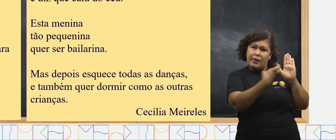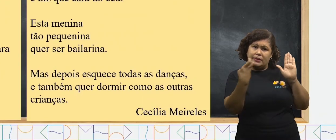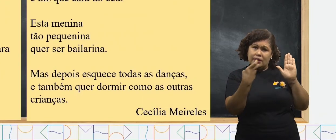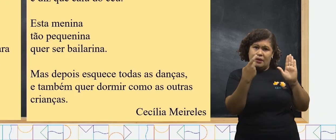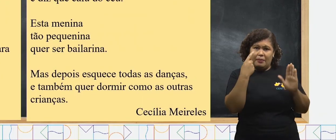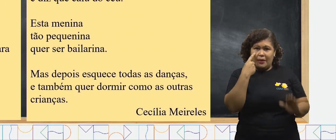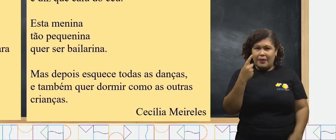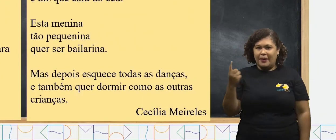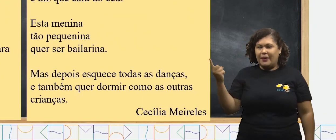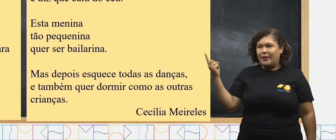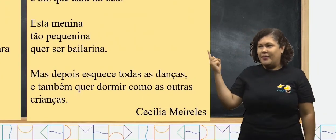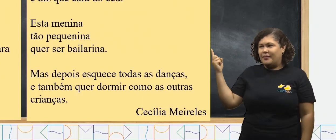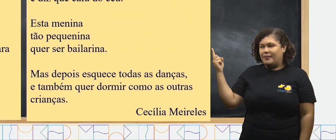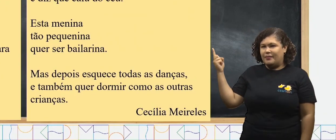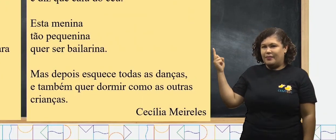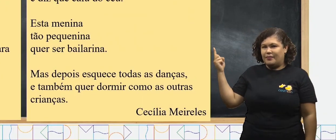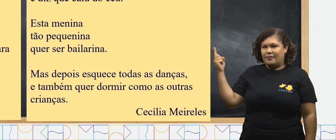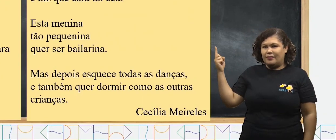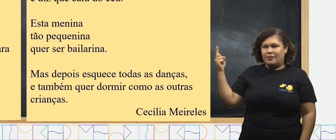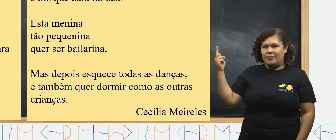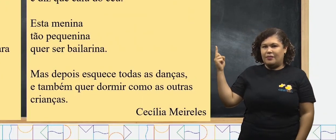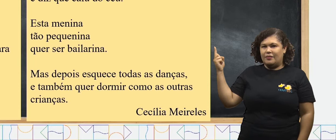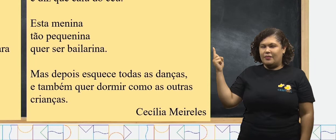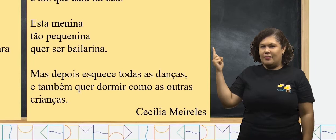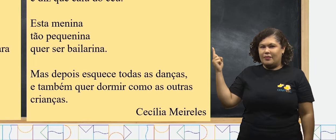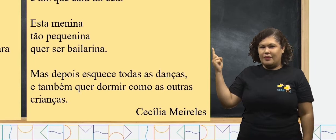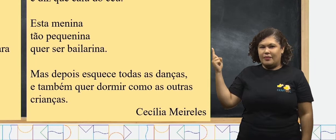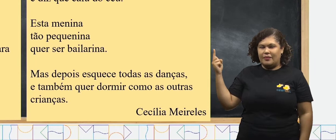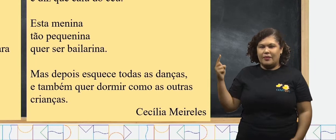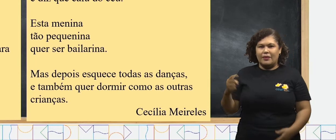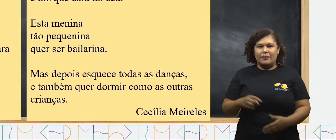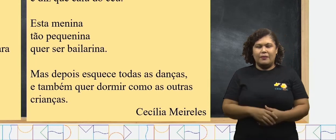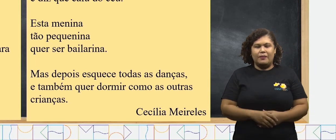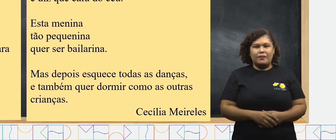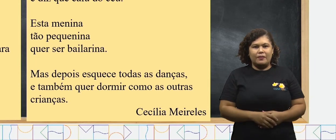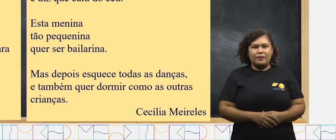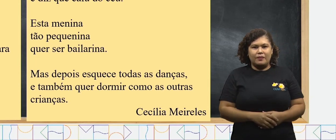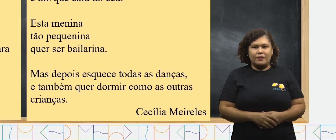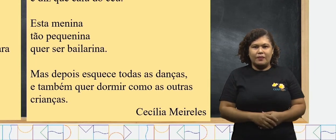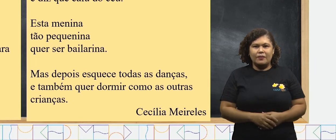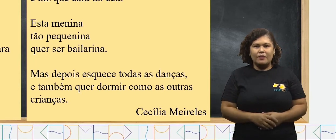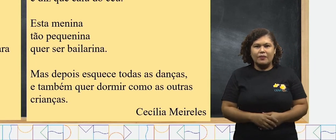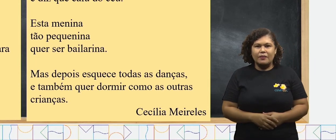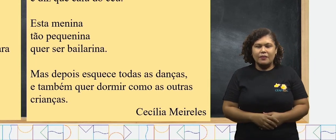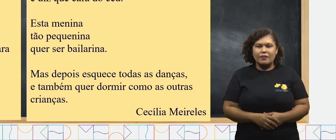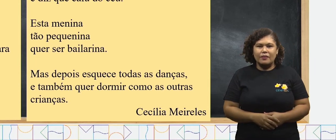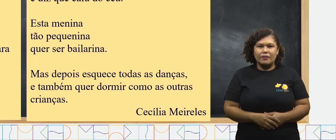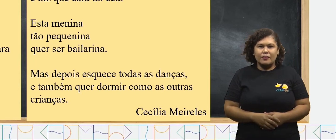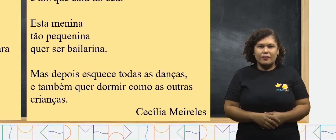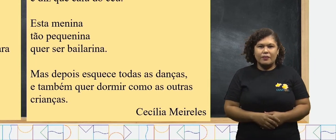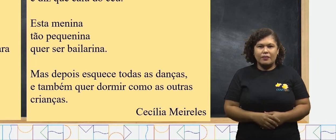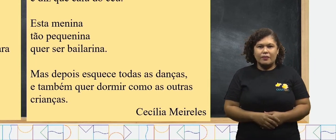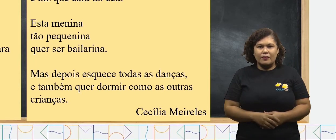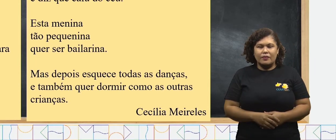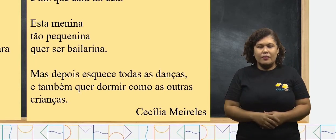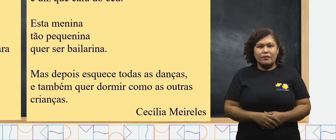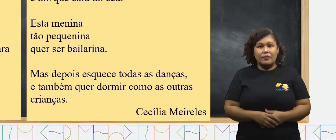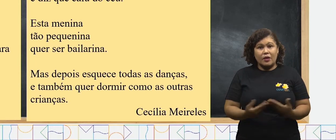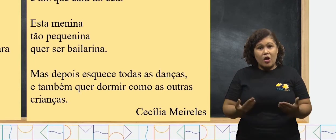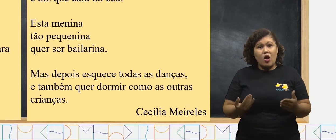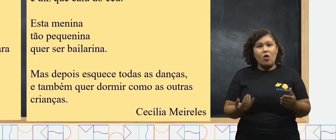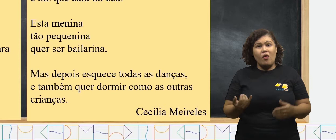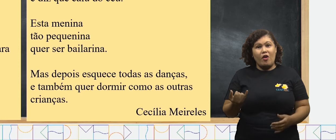texto. Roda, roda com os bracinhos no ar e não fica tonta nem sai do lugar.